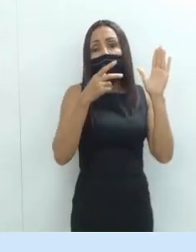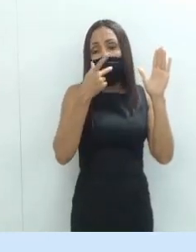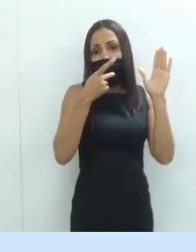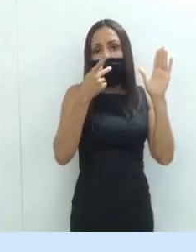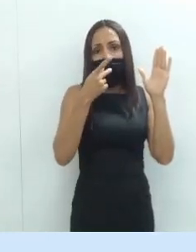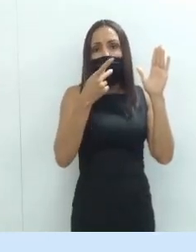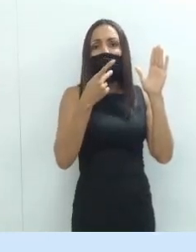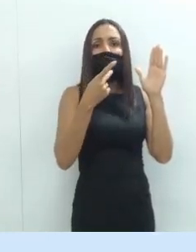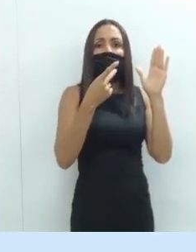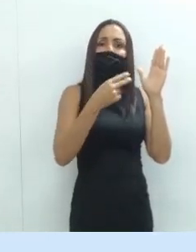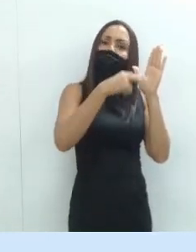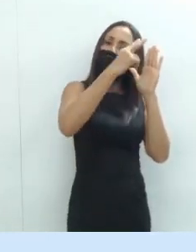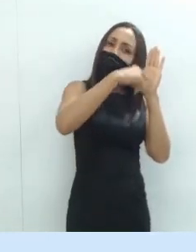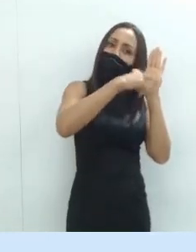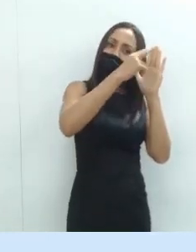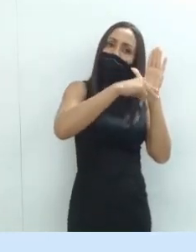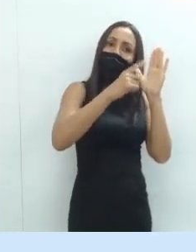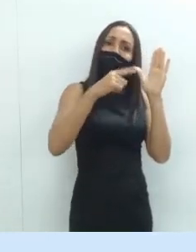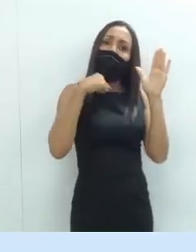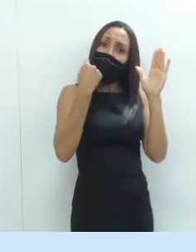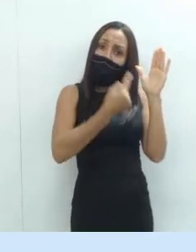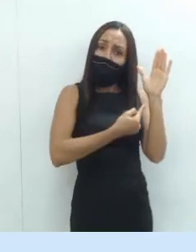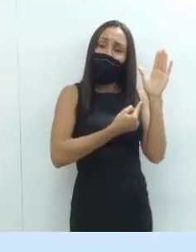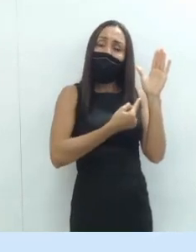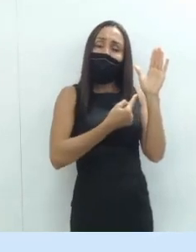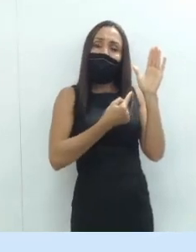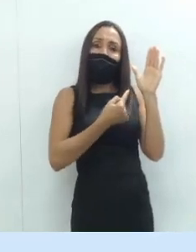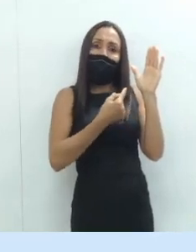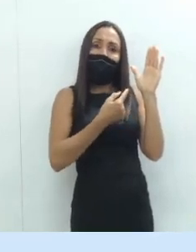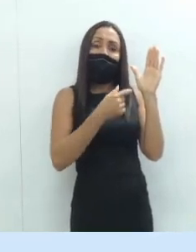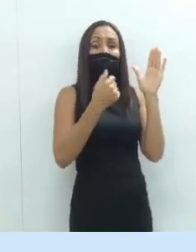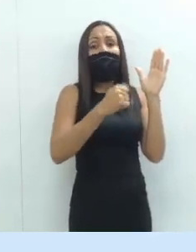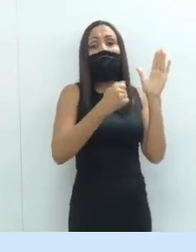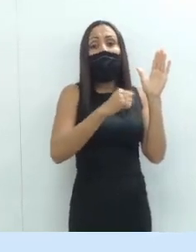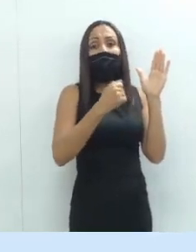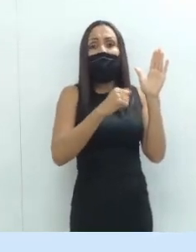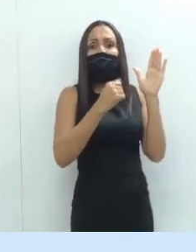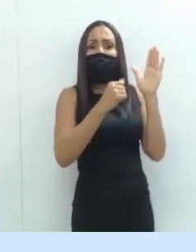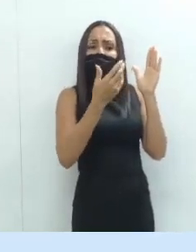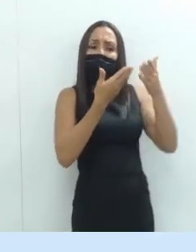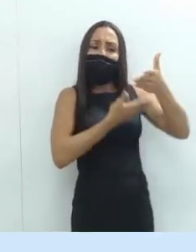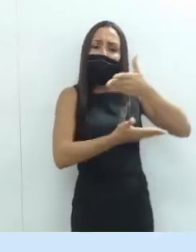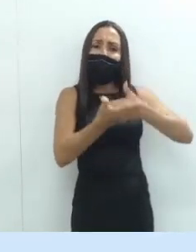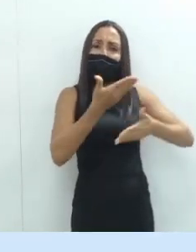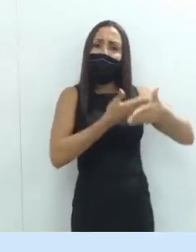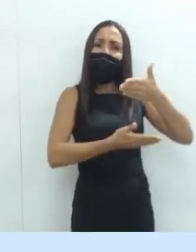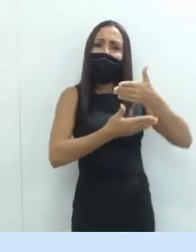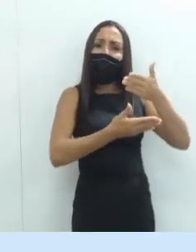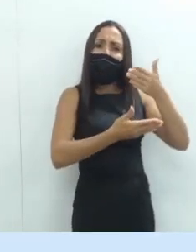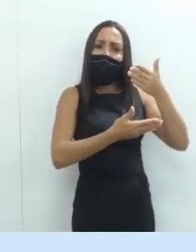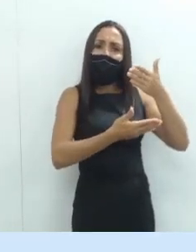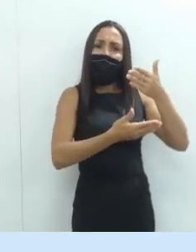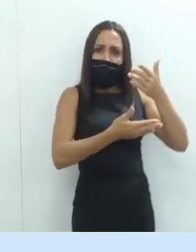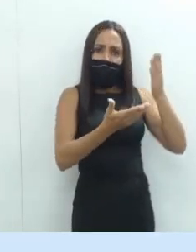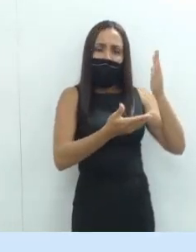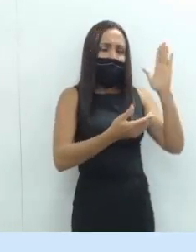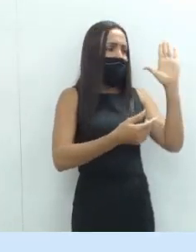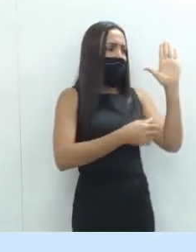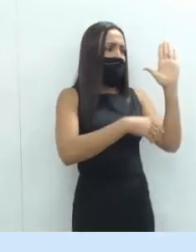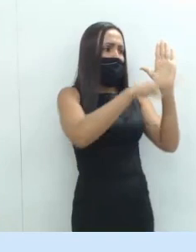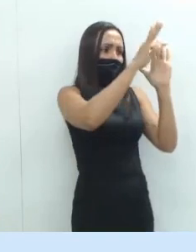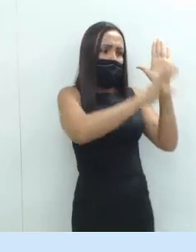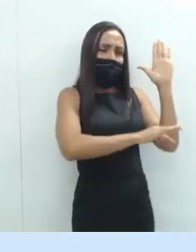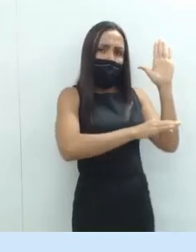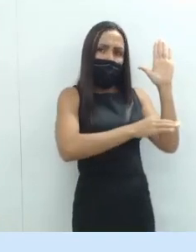leitura de um texto, nós, enquanto leitores, precisamos interagir com o texto. Então, se você tem ali